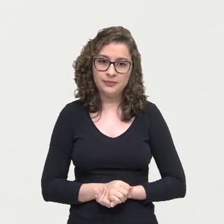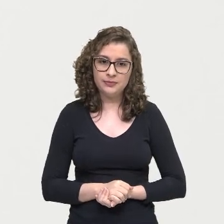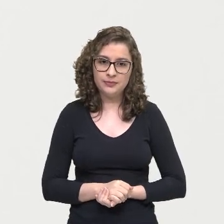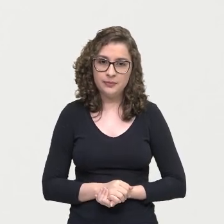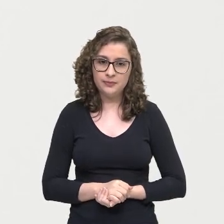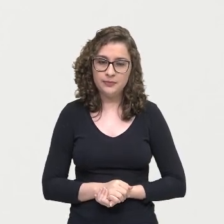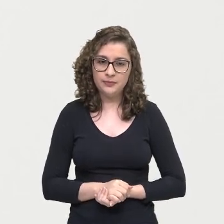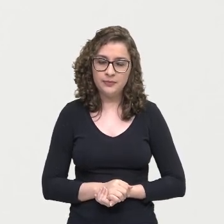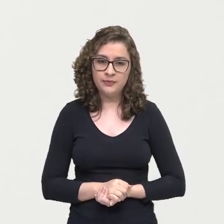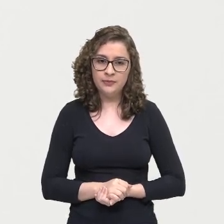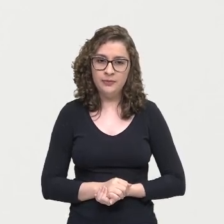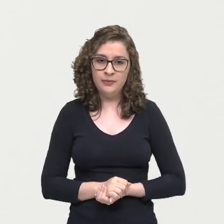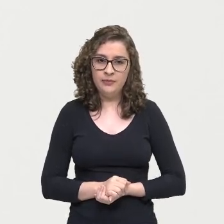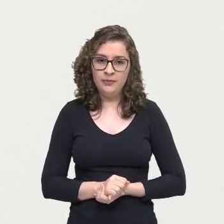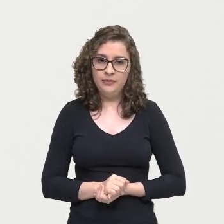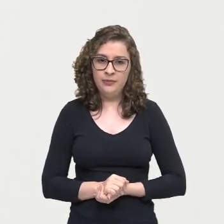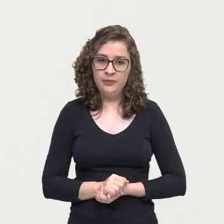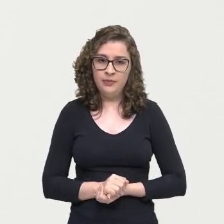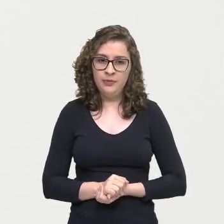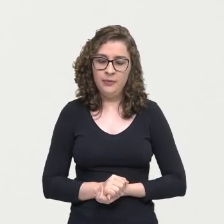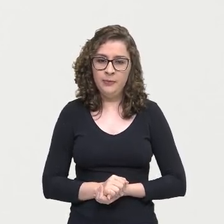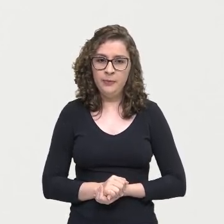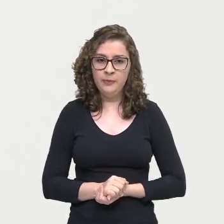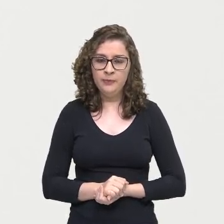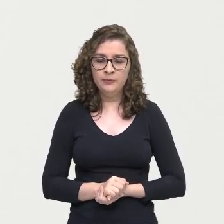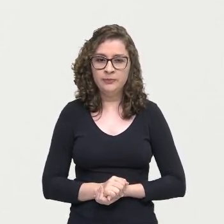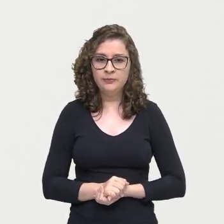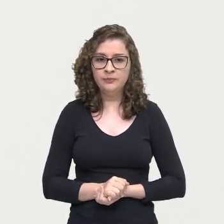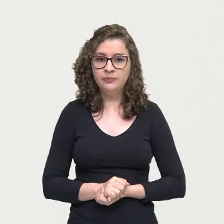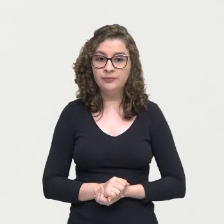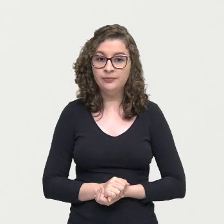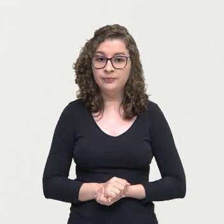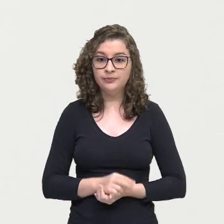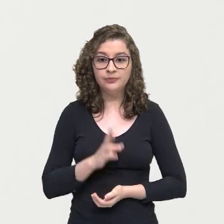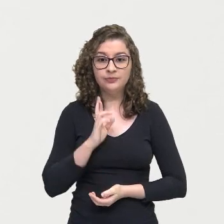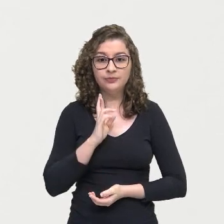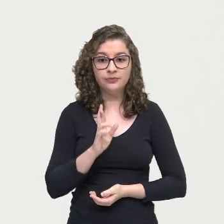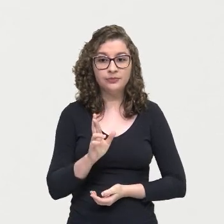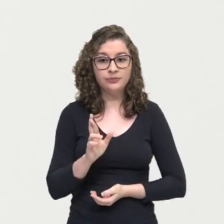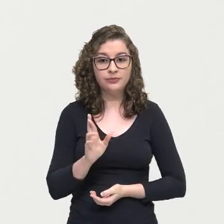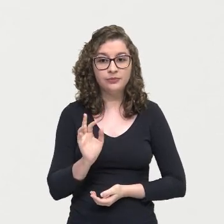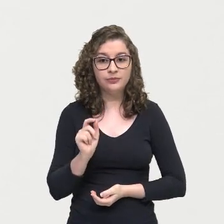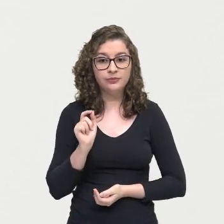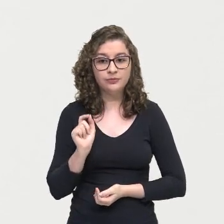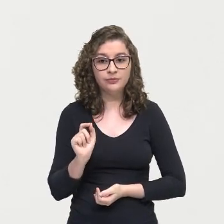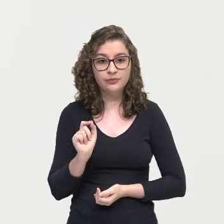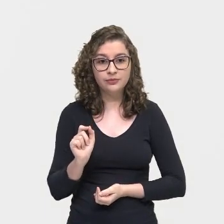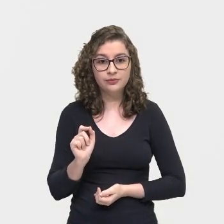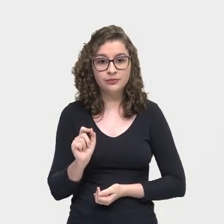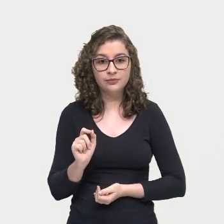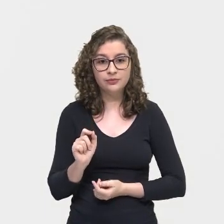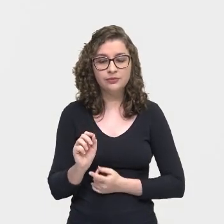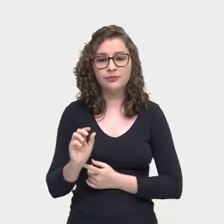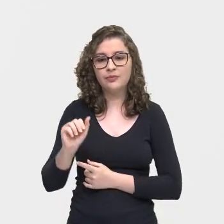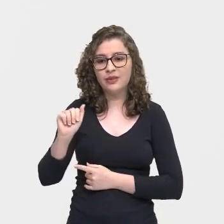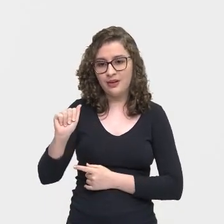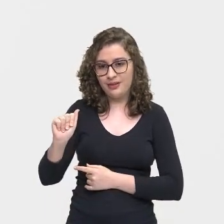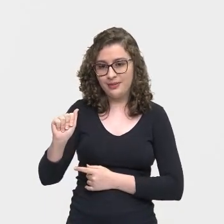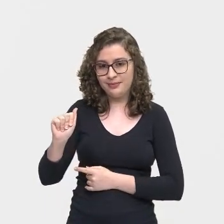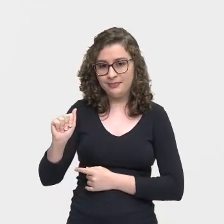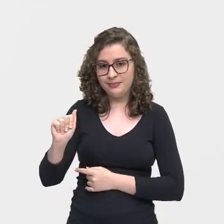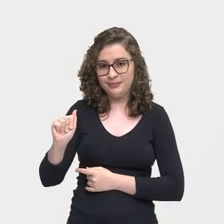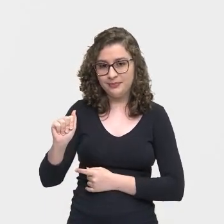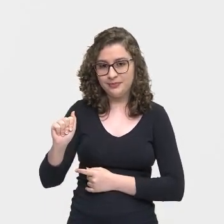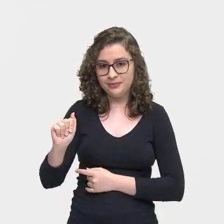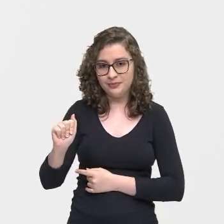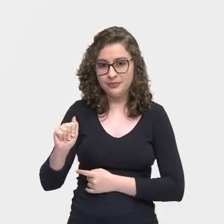avançar. Nós temos aí como resposta correta a letra A, né?